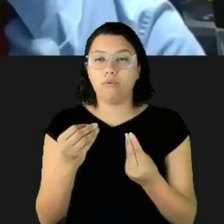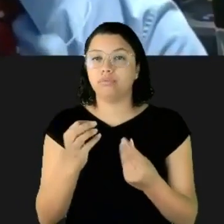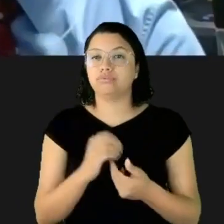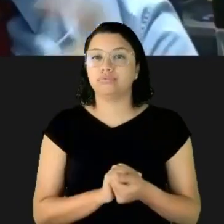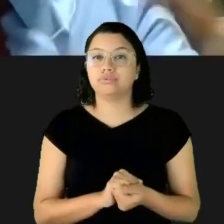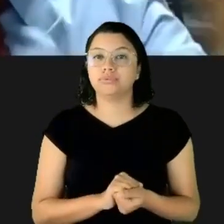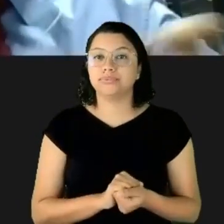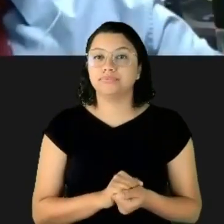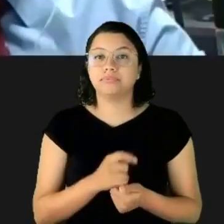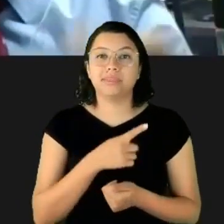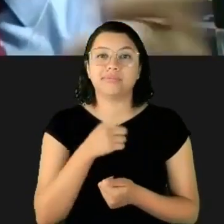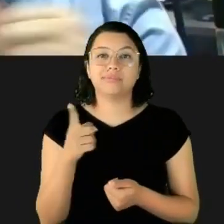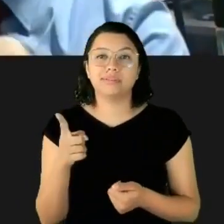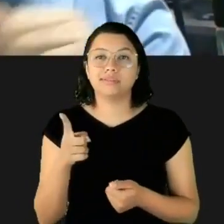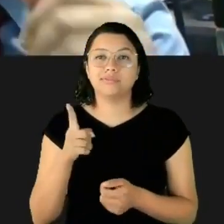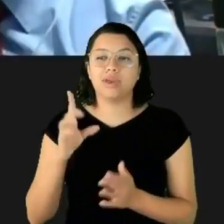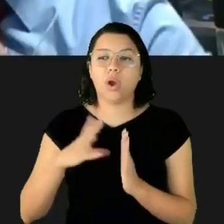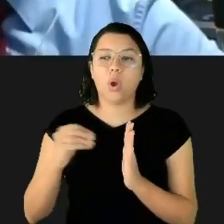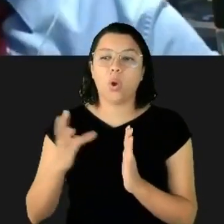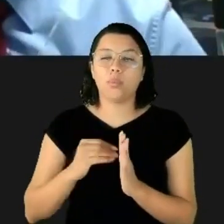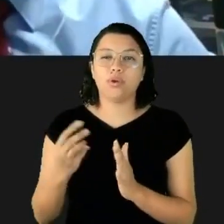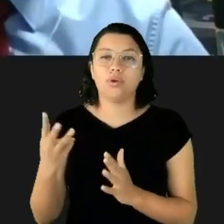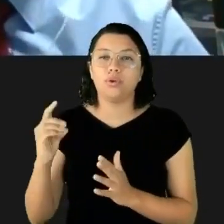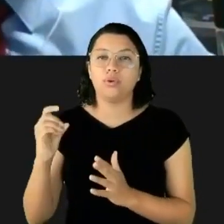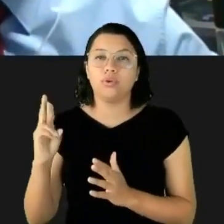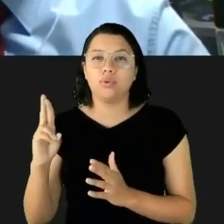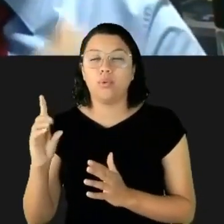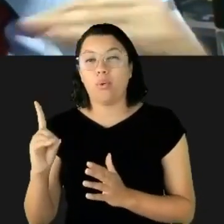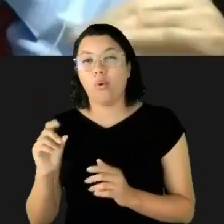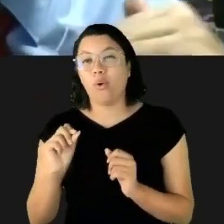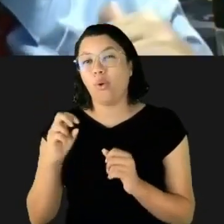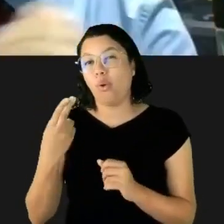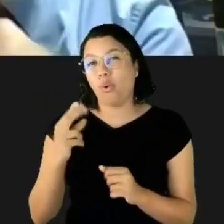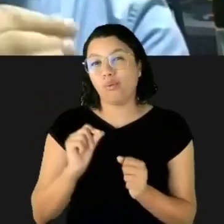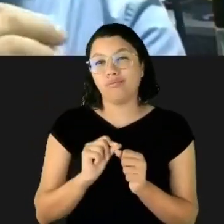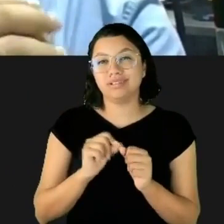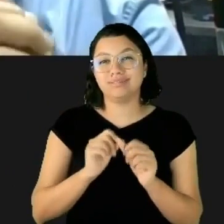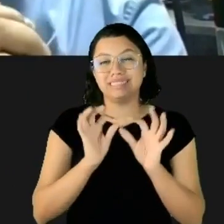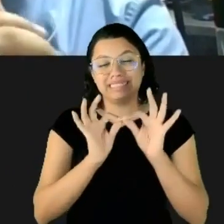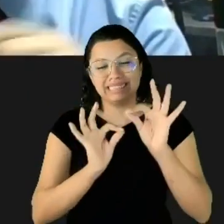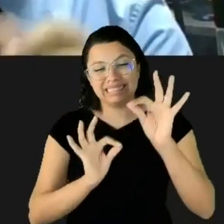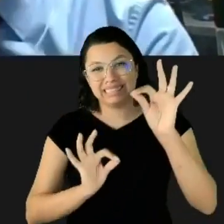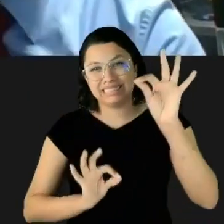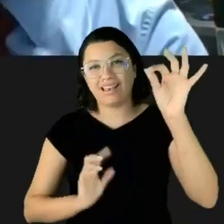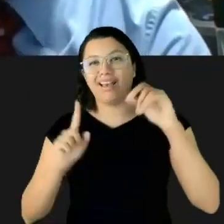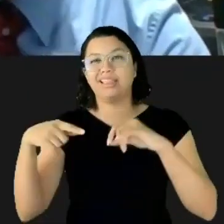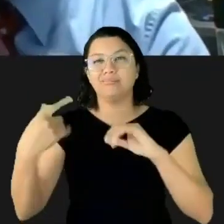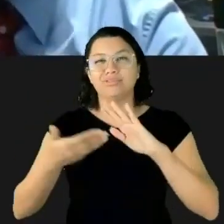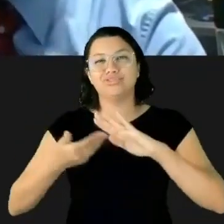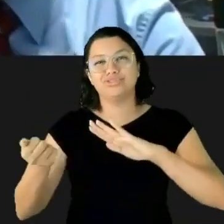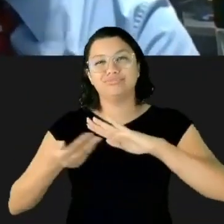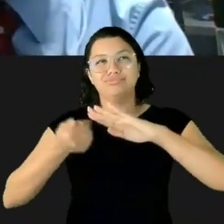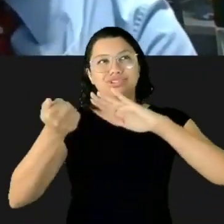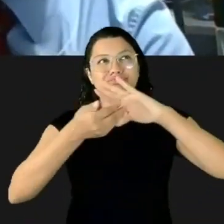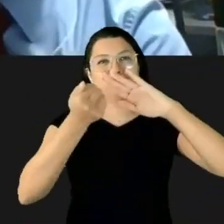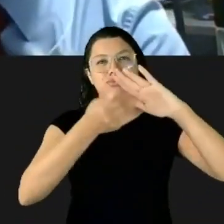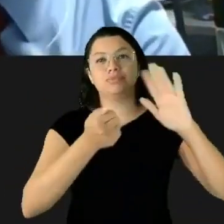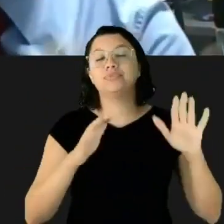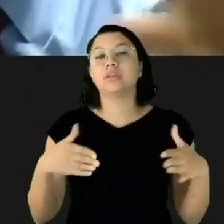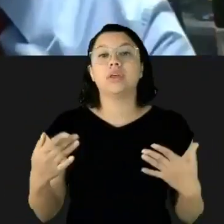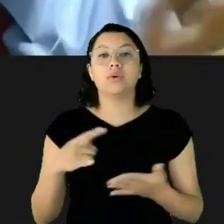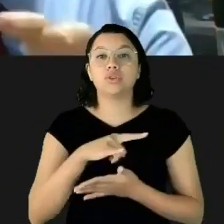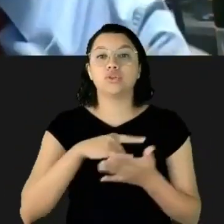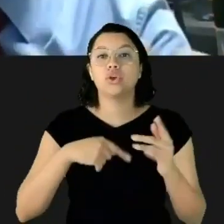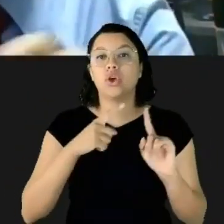muito também você não ficar pegando do Word ou fazendo aqueles modelos muito grandes e depois você tem que ir tirando então